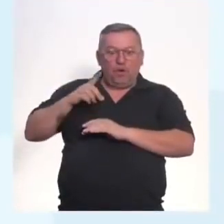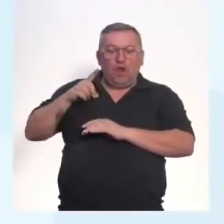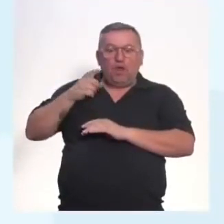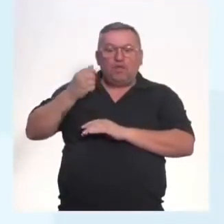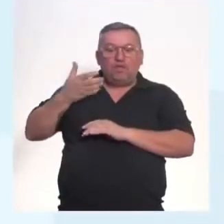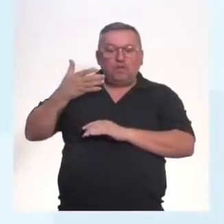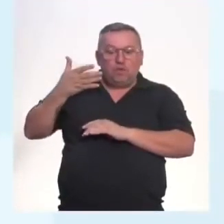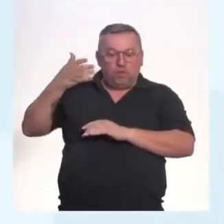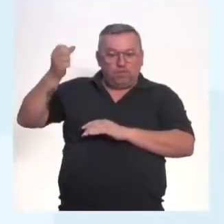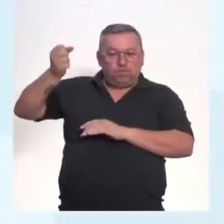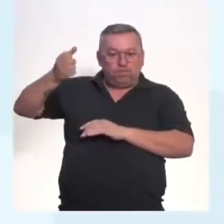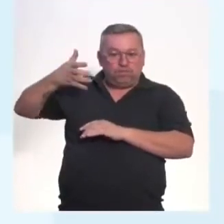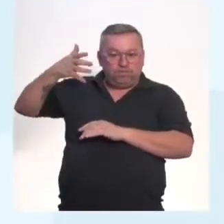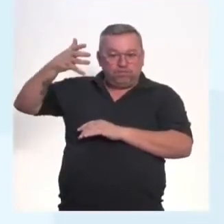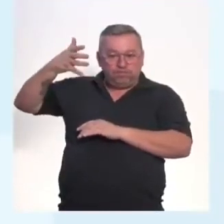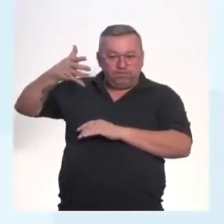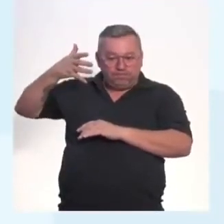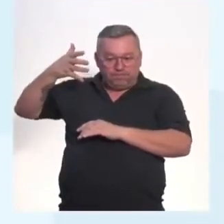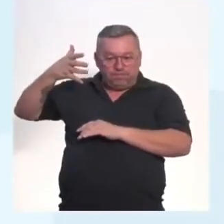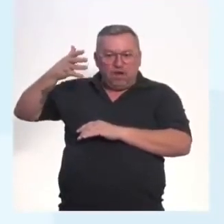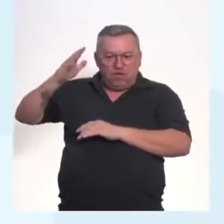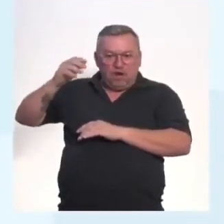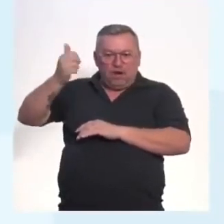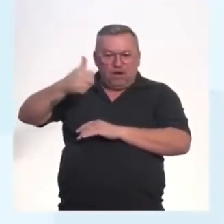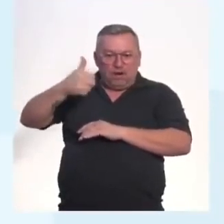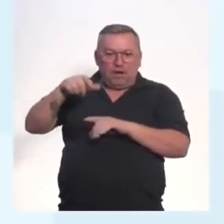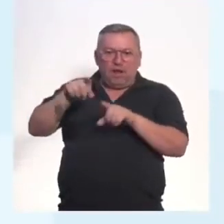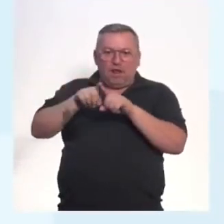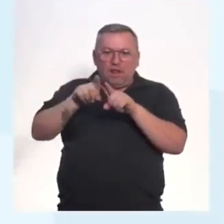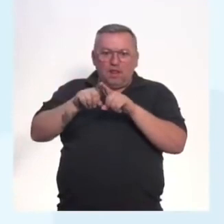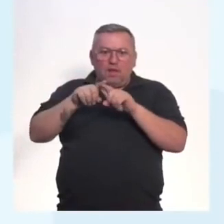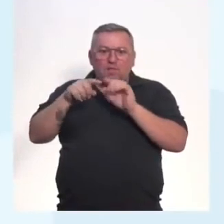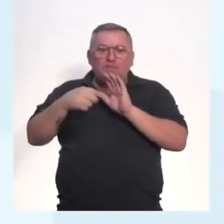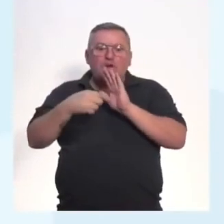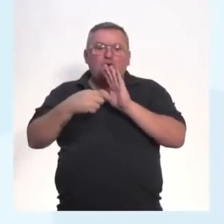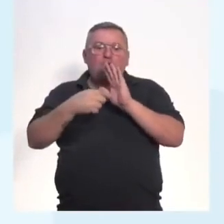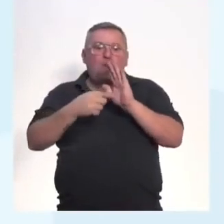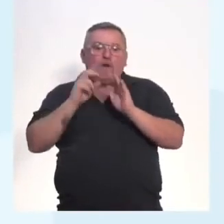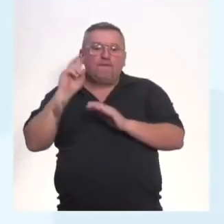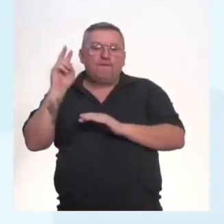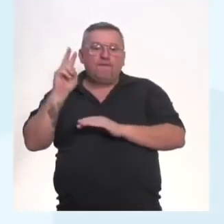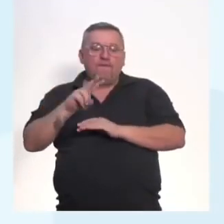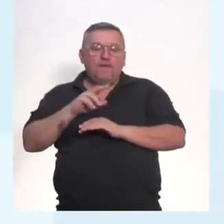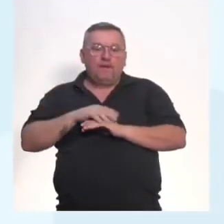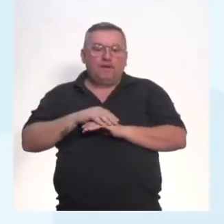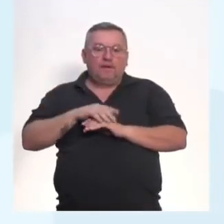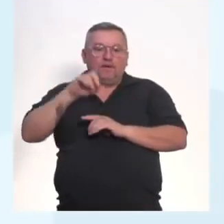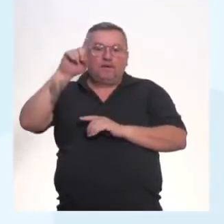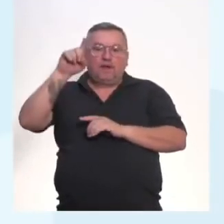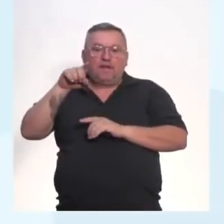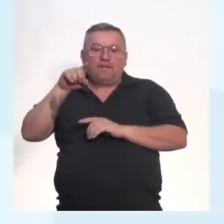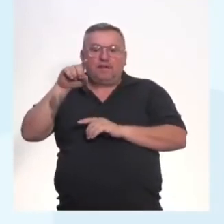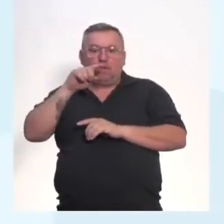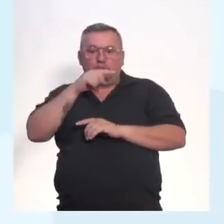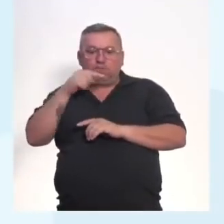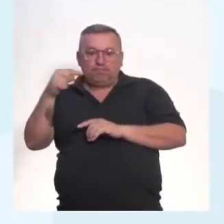temos o narrador, que nós já analisamos, e temos uma fala aí pontuada pela pontuação. Travessão,